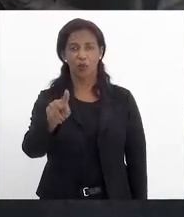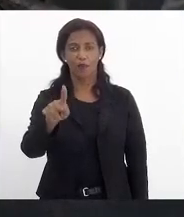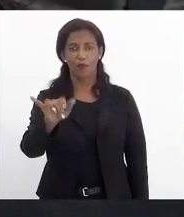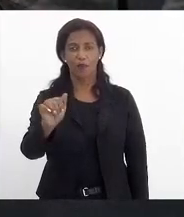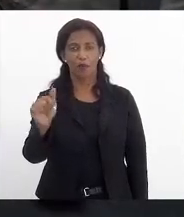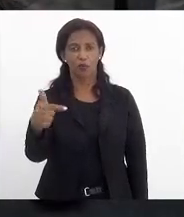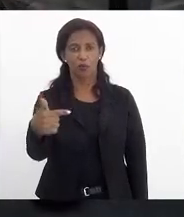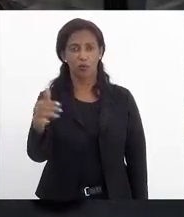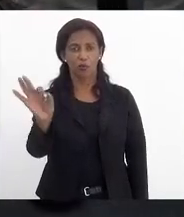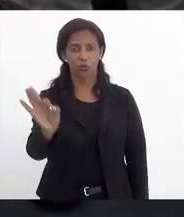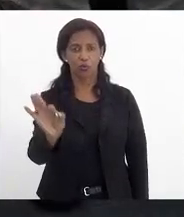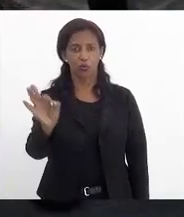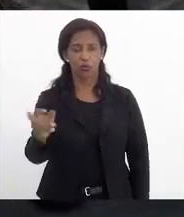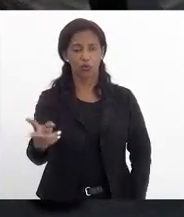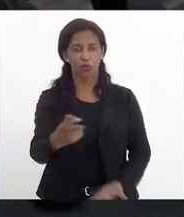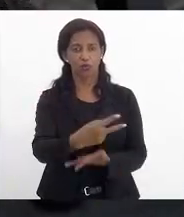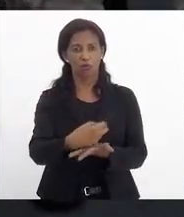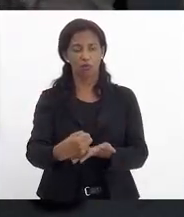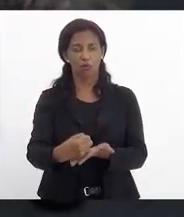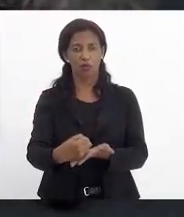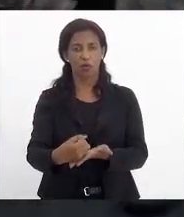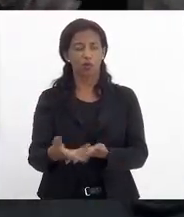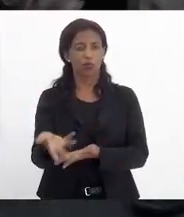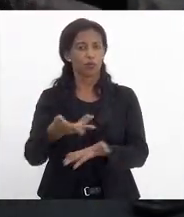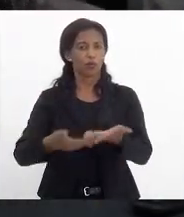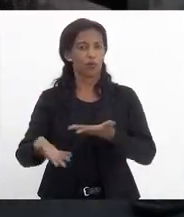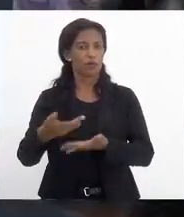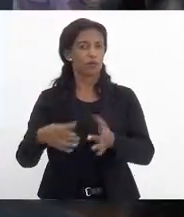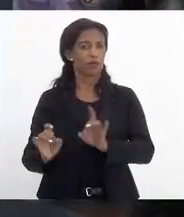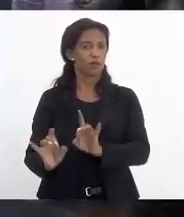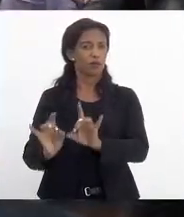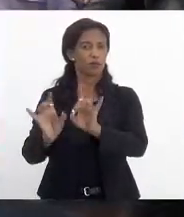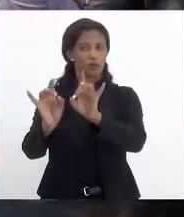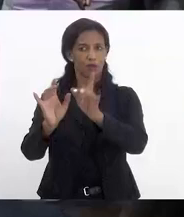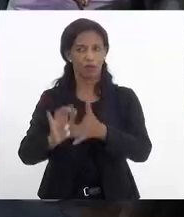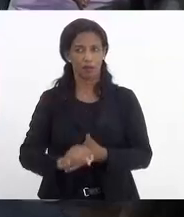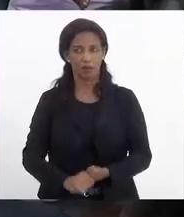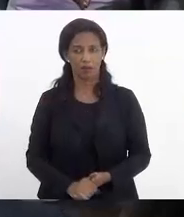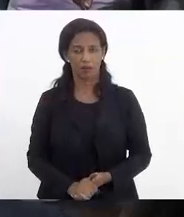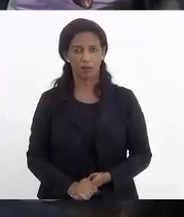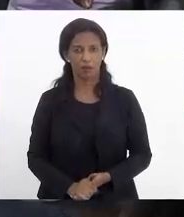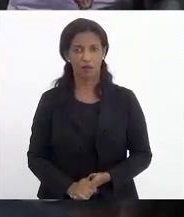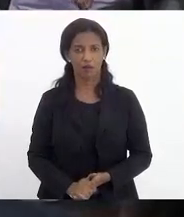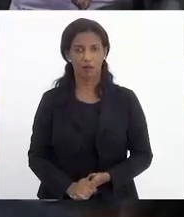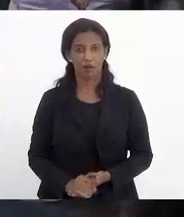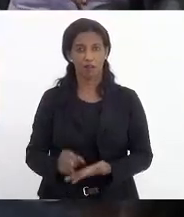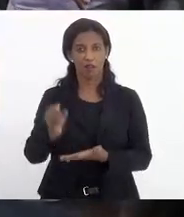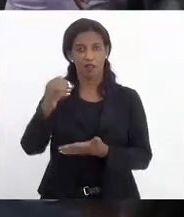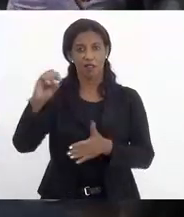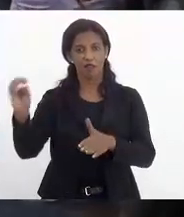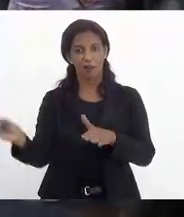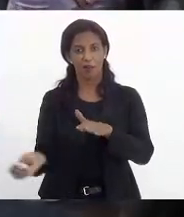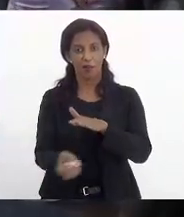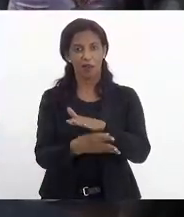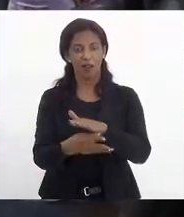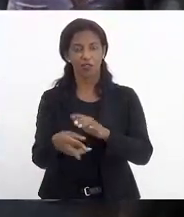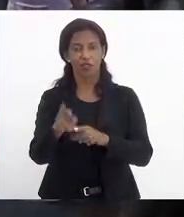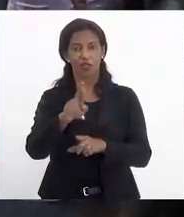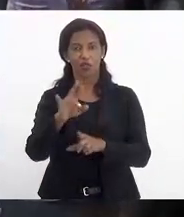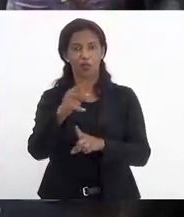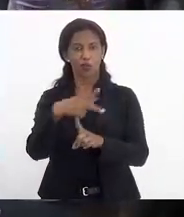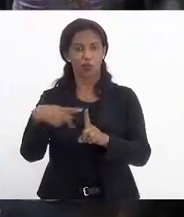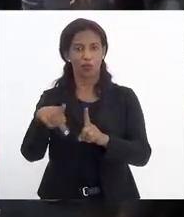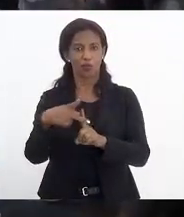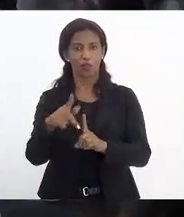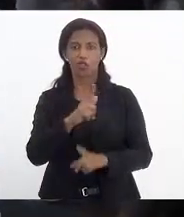2% das receitas do ROE de participação especial, que irá para o caixa do Rio Previdência, para